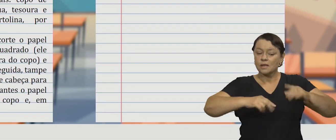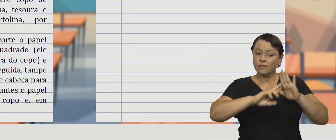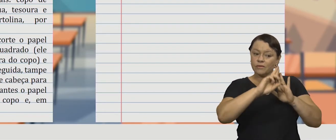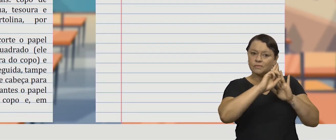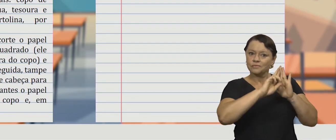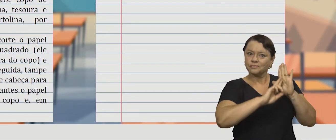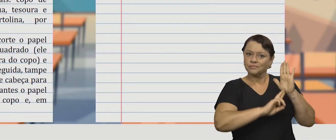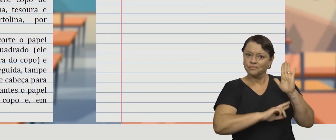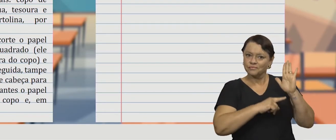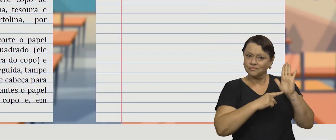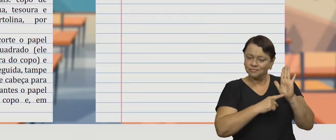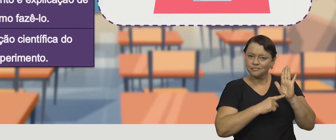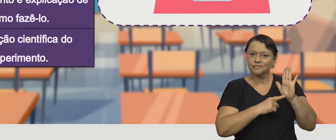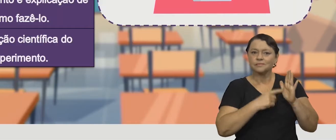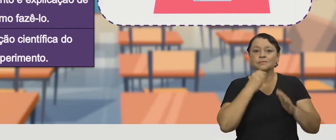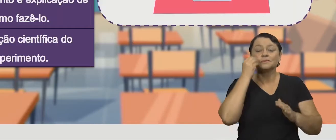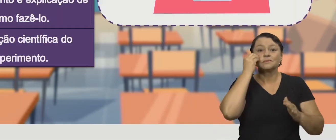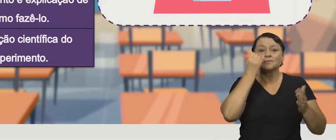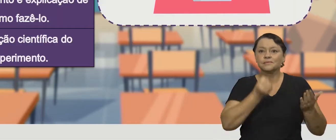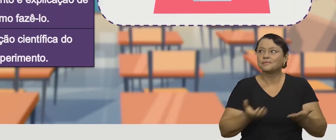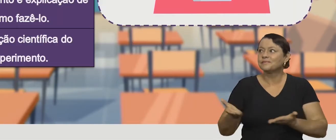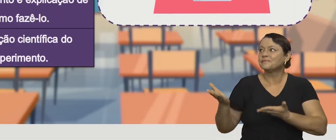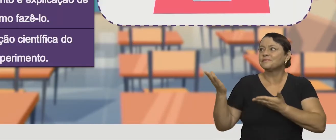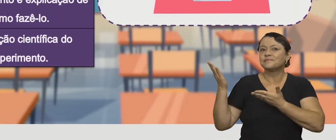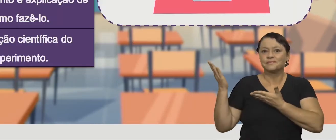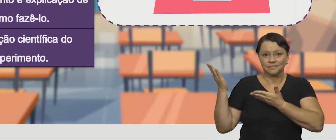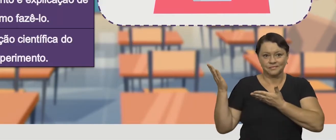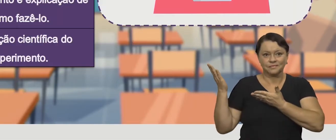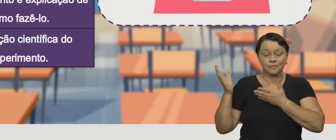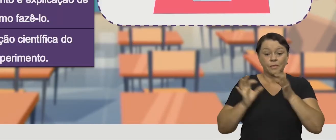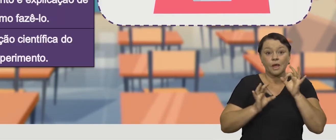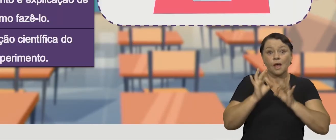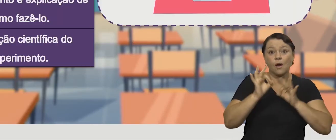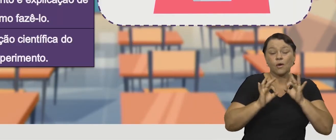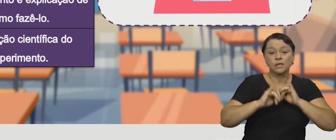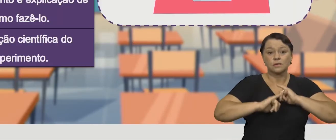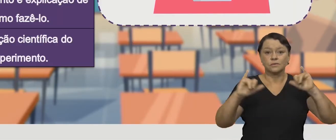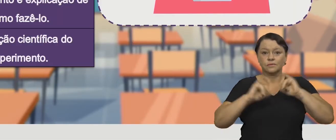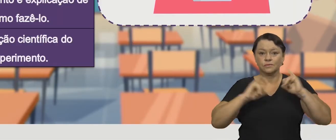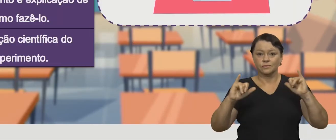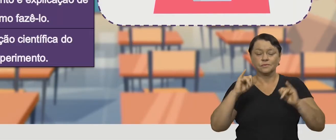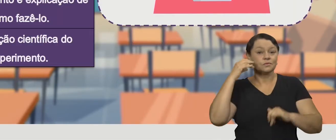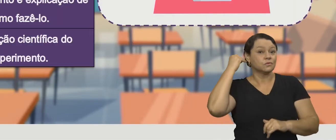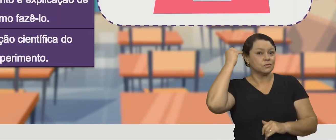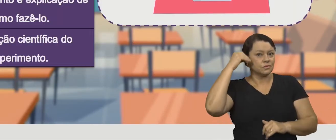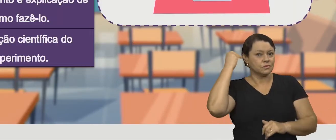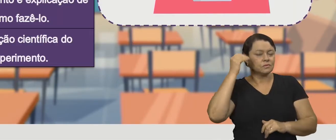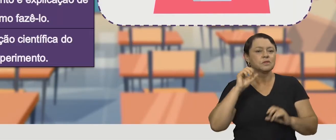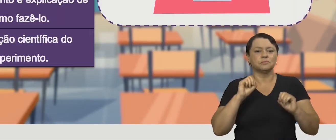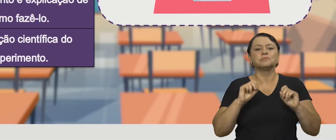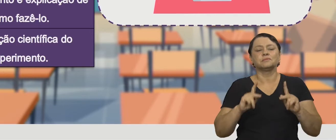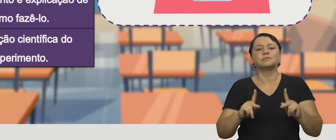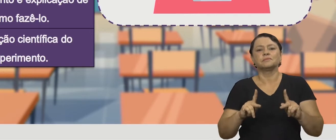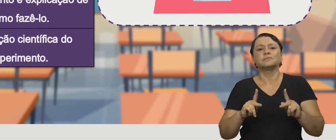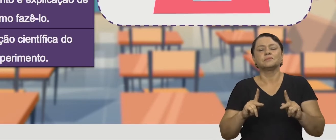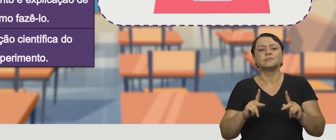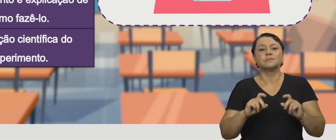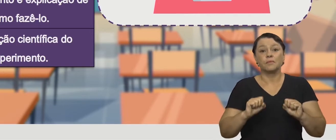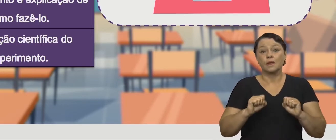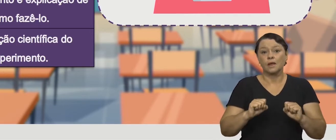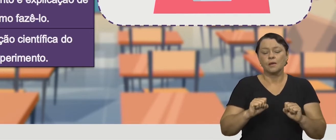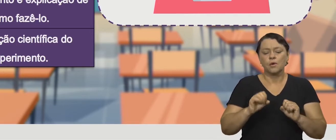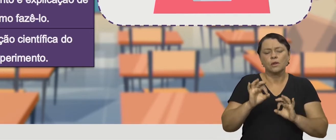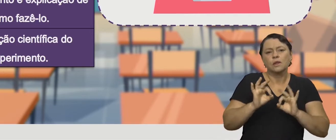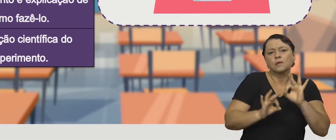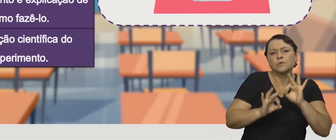Vamos observar então a tabela que criamos. A organização sobre as informações do experimento estão ok. Podemos